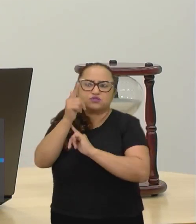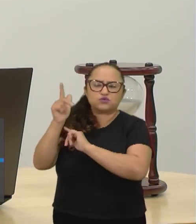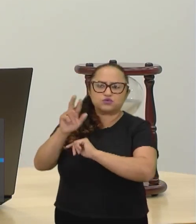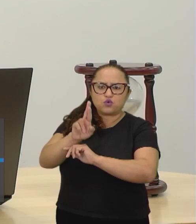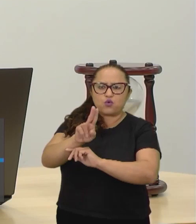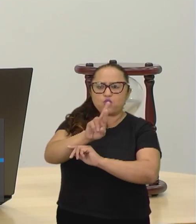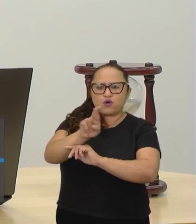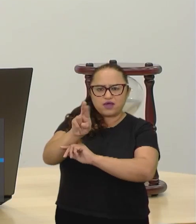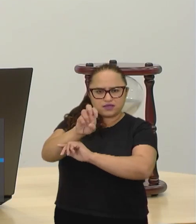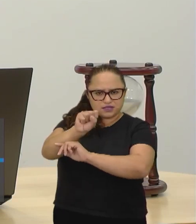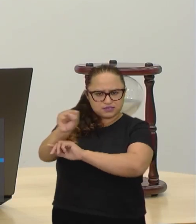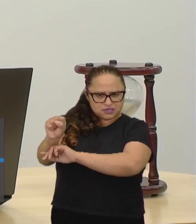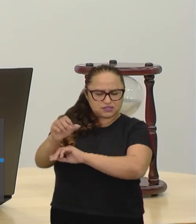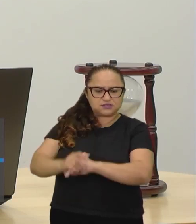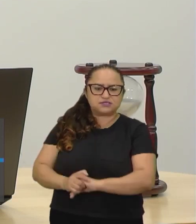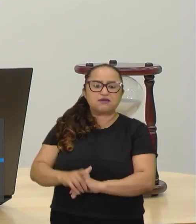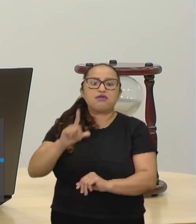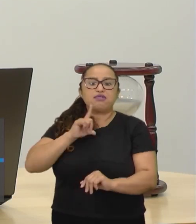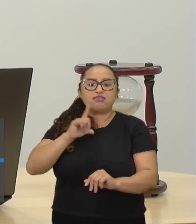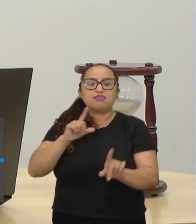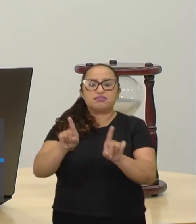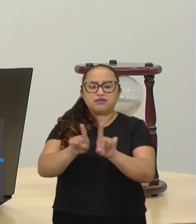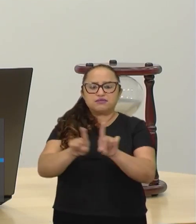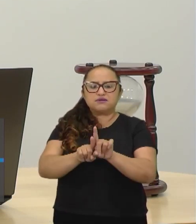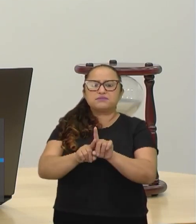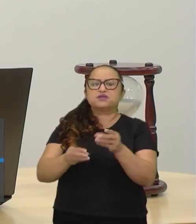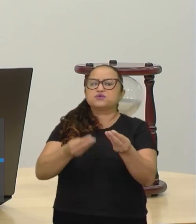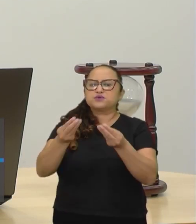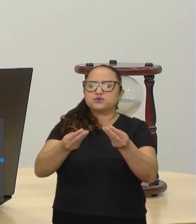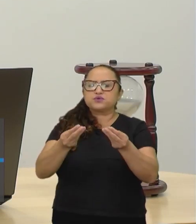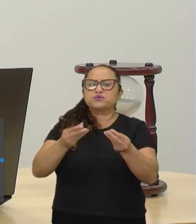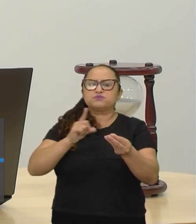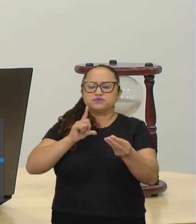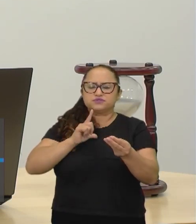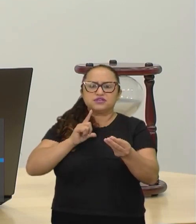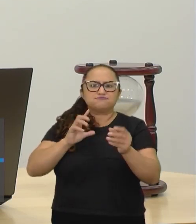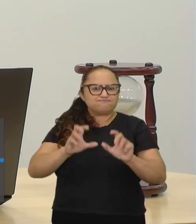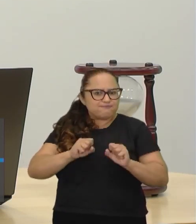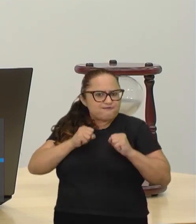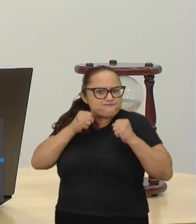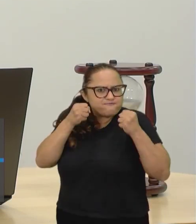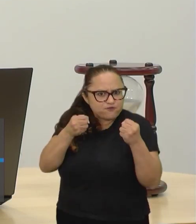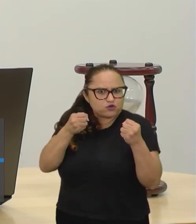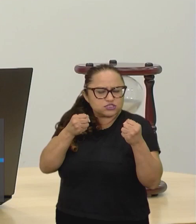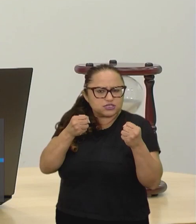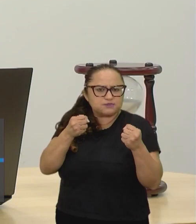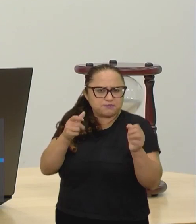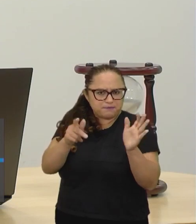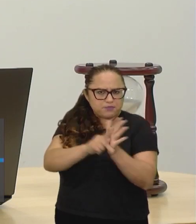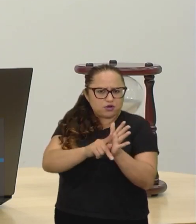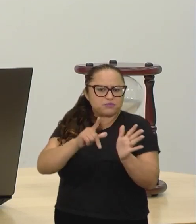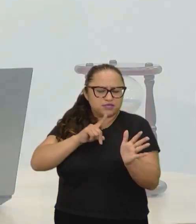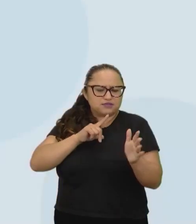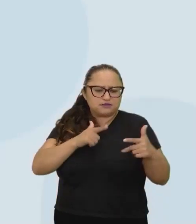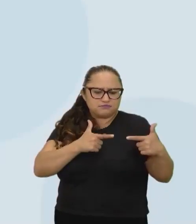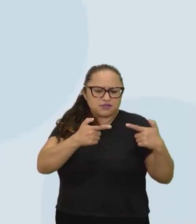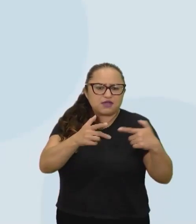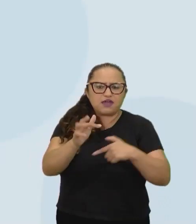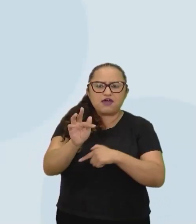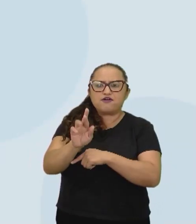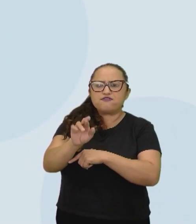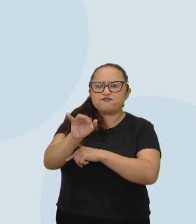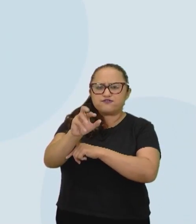Então eles acabam participando de conflitos em outros territórios para demonstrar a sua força ali na Guerra Fria. Voltando para o